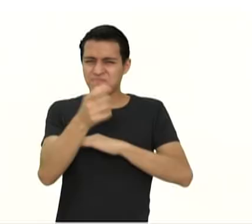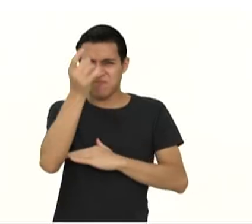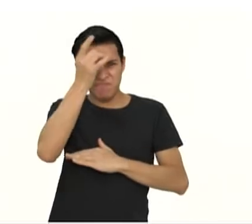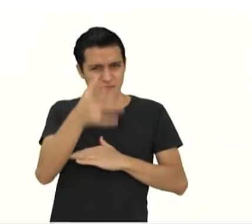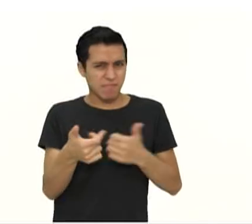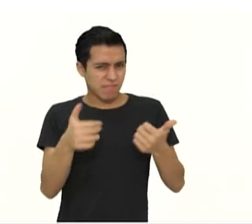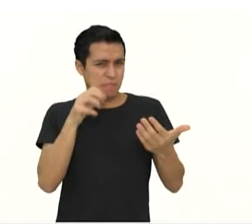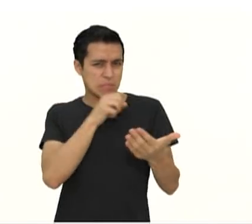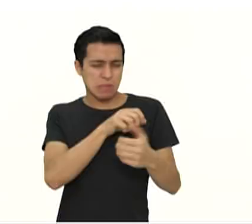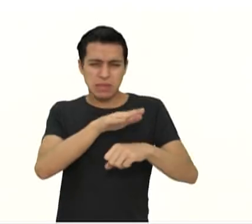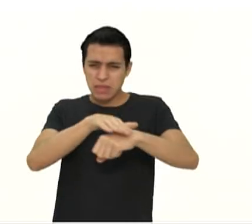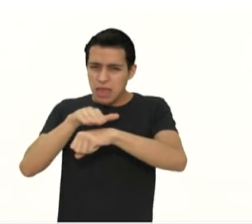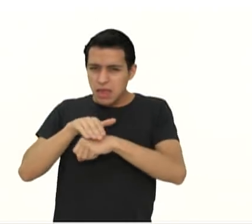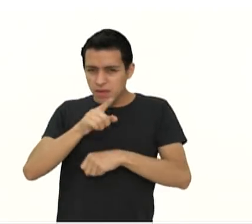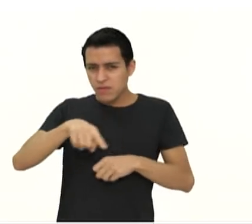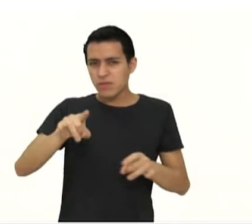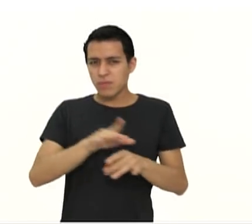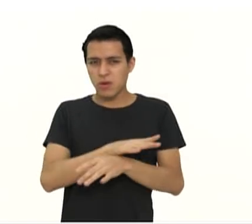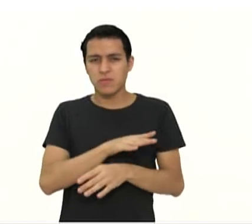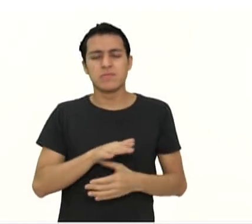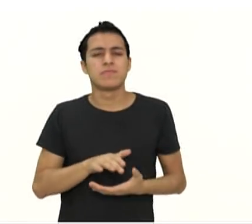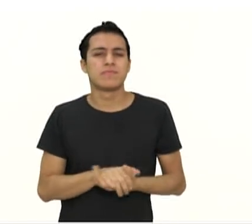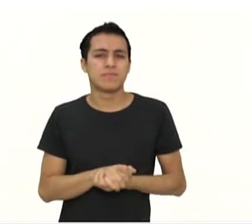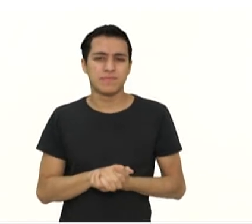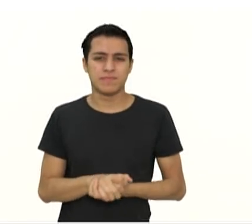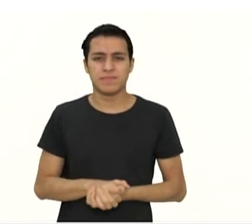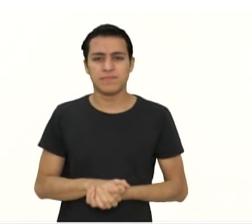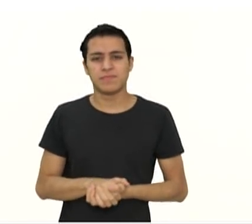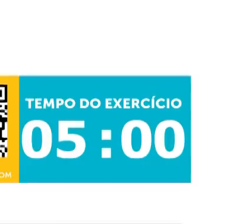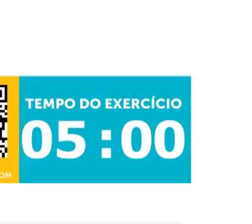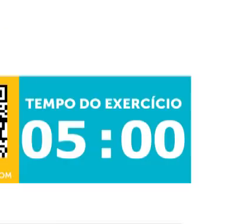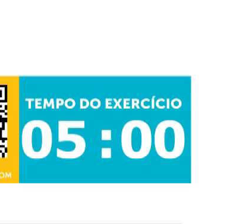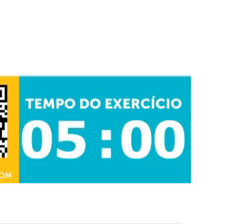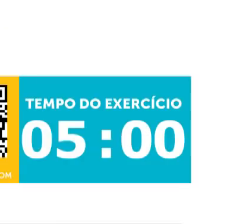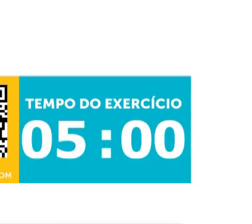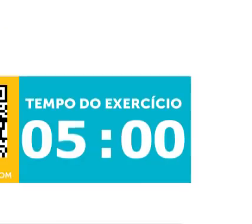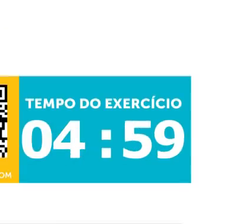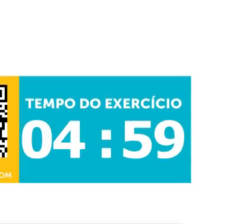rápido, ok? Vamos dar um tempinho para vocês e a gente já volta continuando a aula.